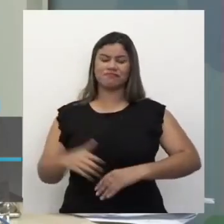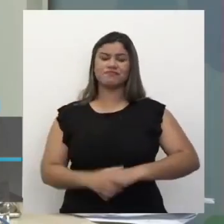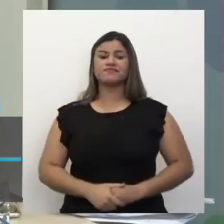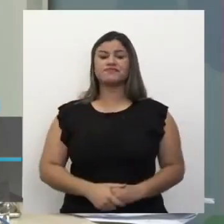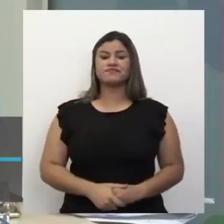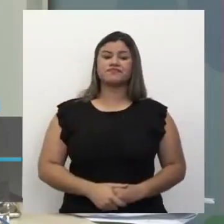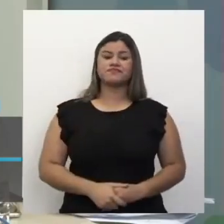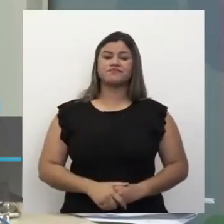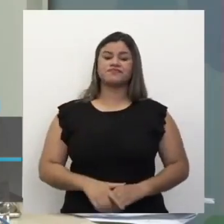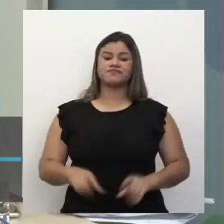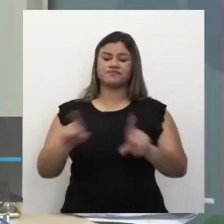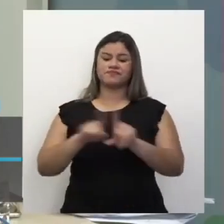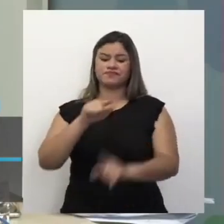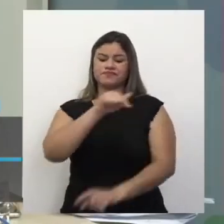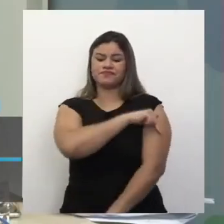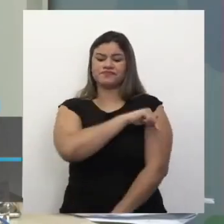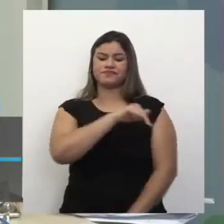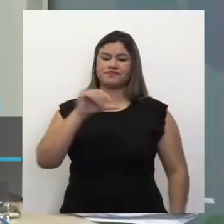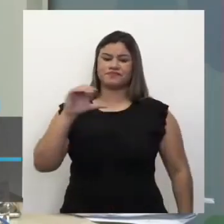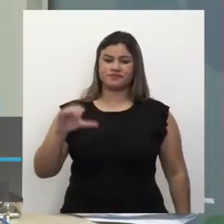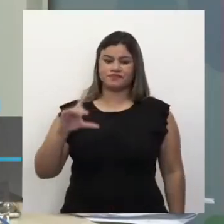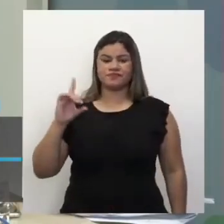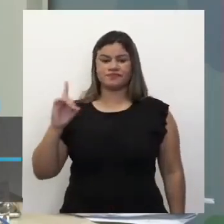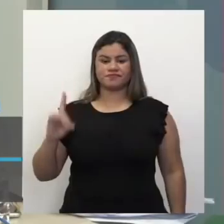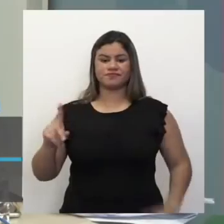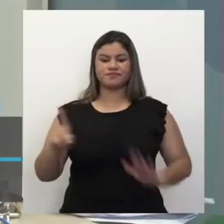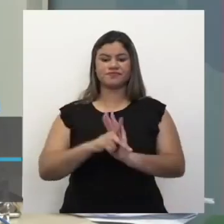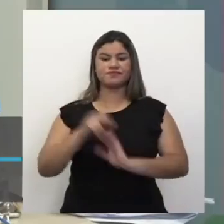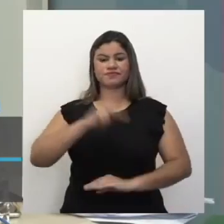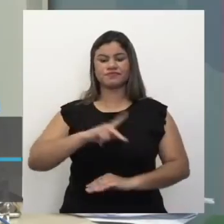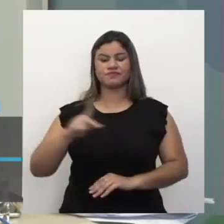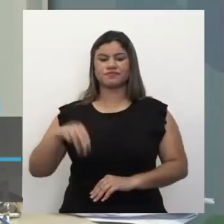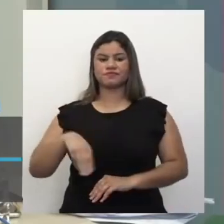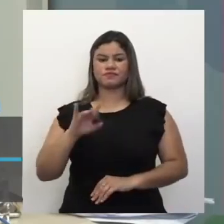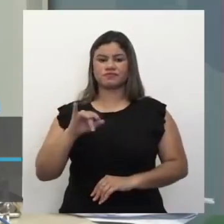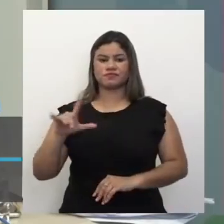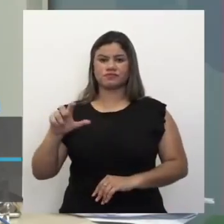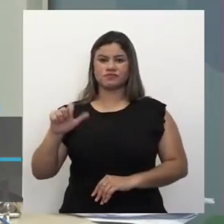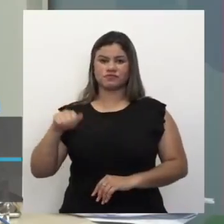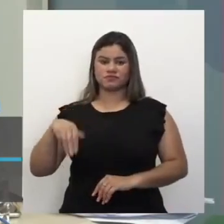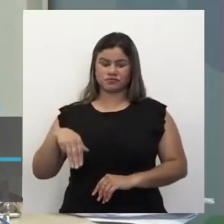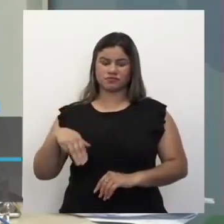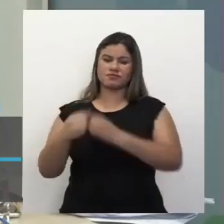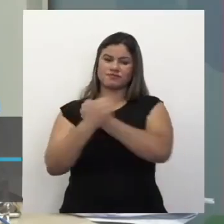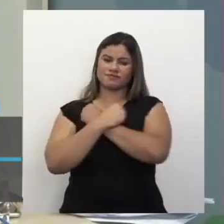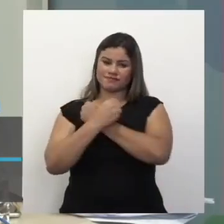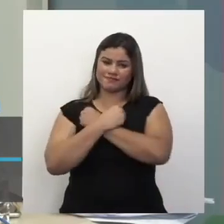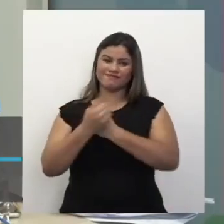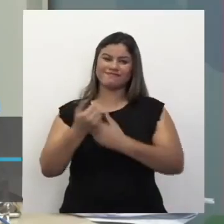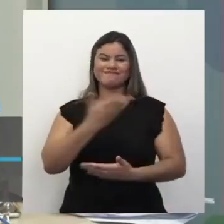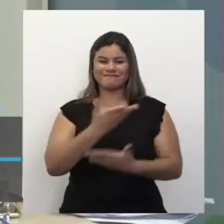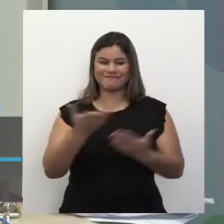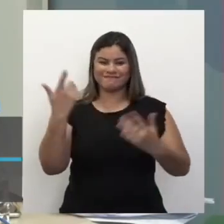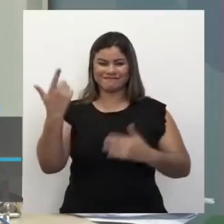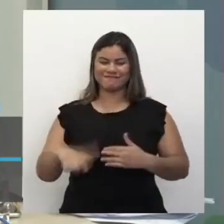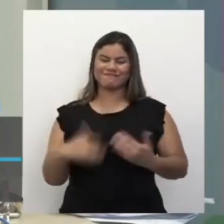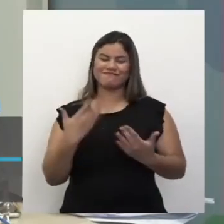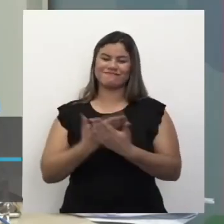Também tem aluno do 7º C e D, do professor William. Um abraço, professor William está aí conosco novamente nessa